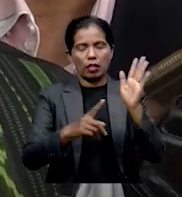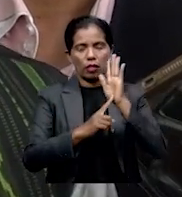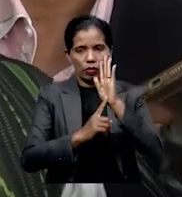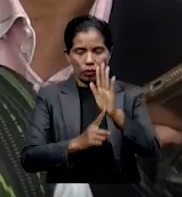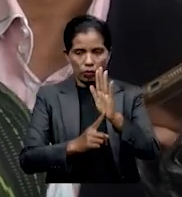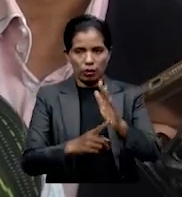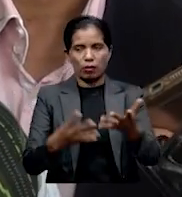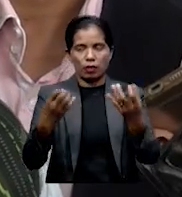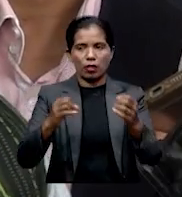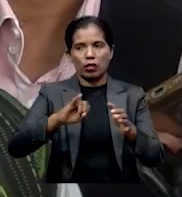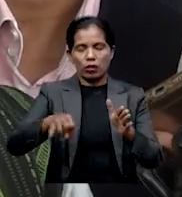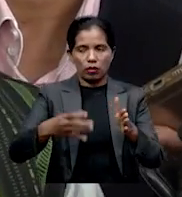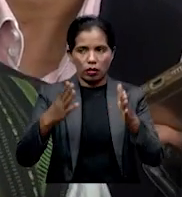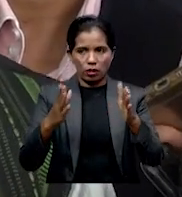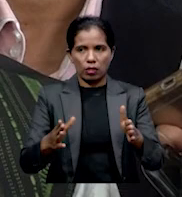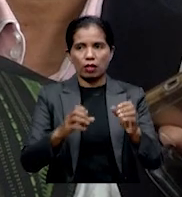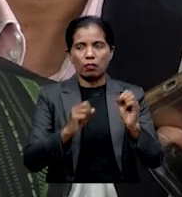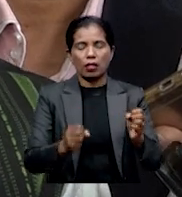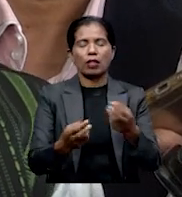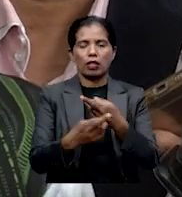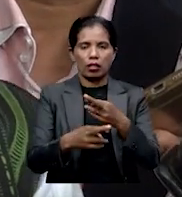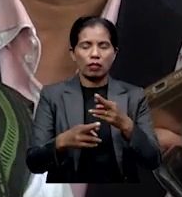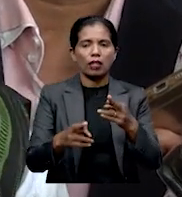e o jornalista, né? Ele resolve.